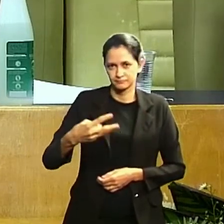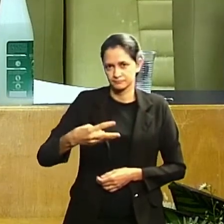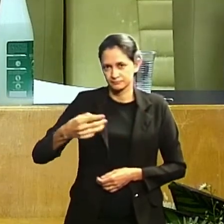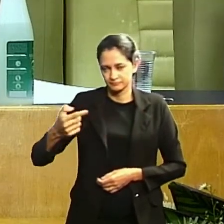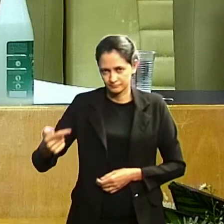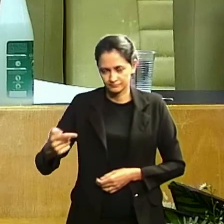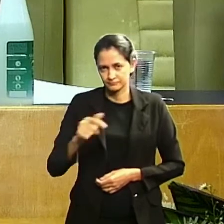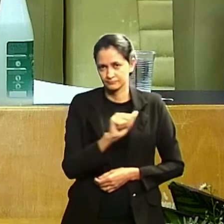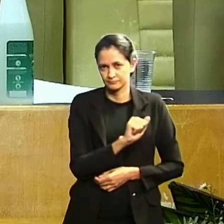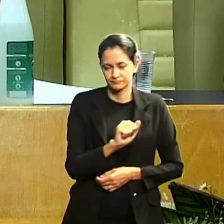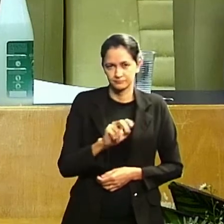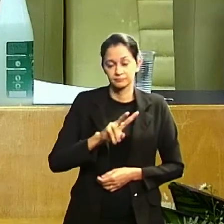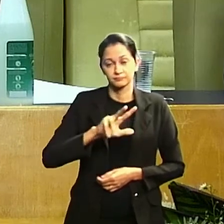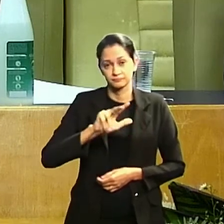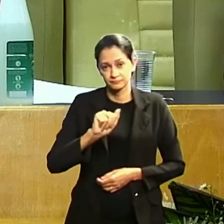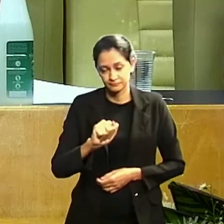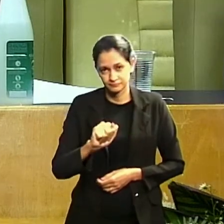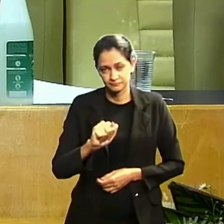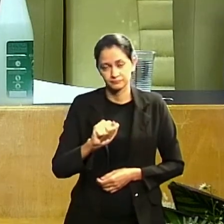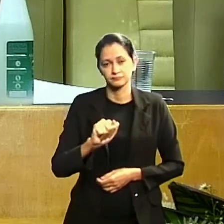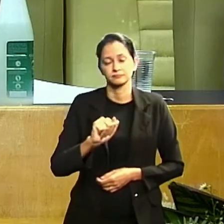2237, Ava Santiago,